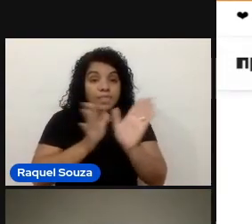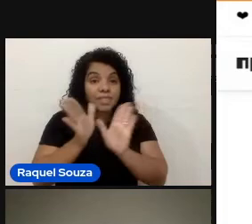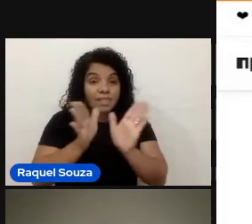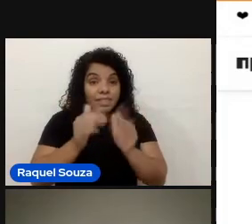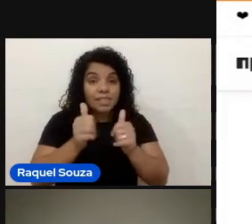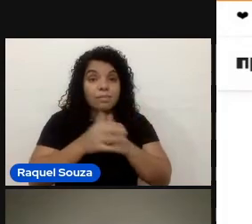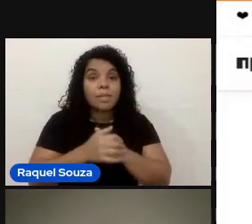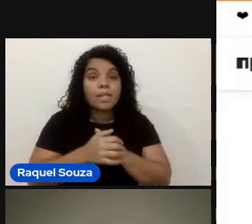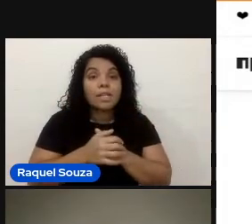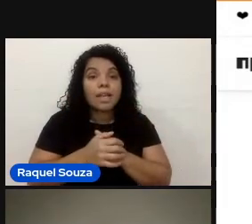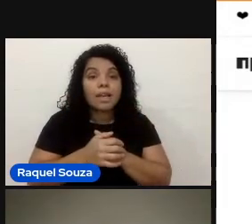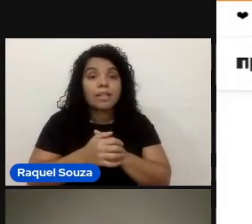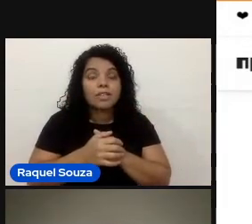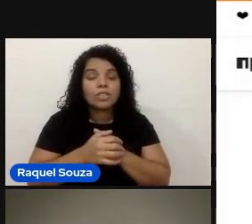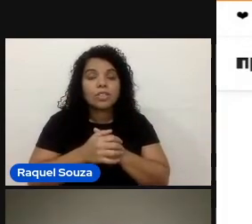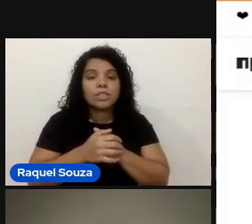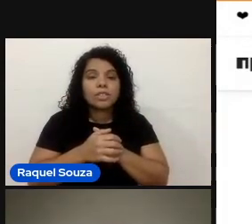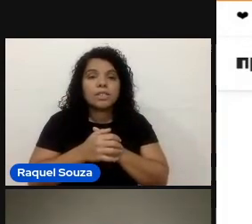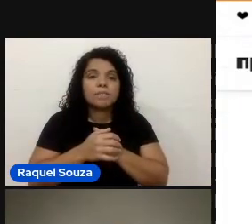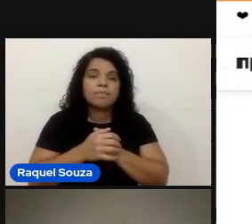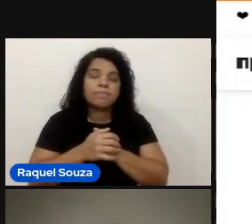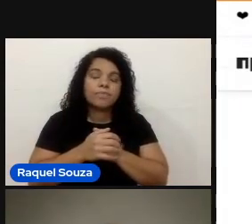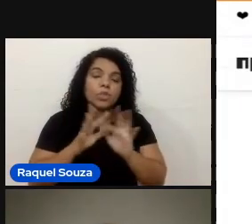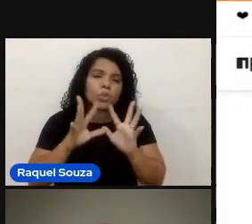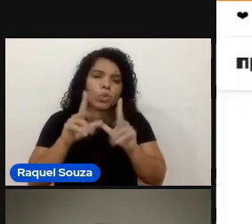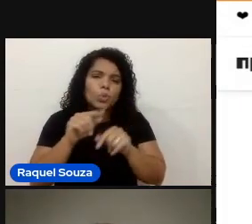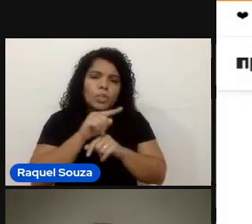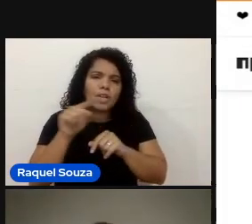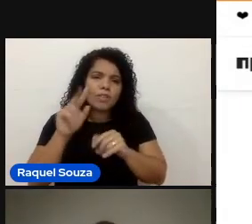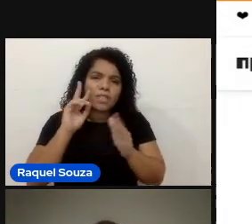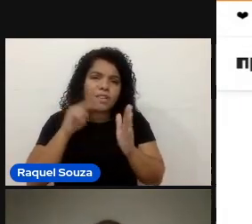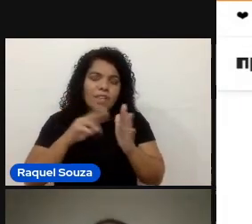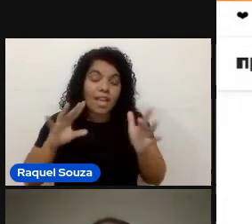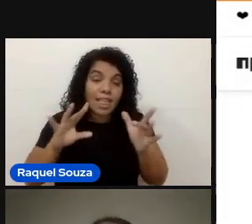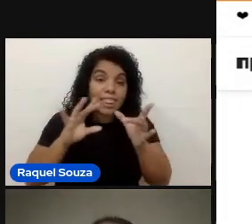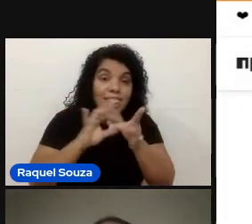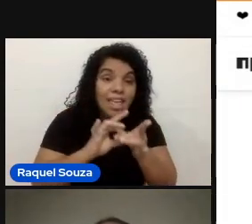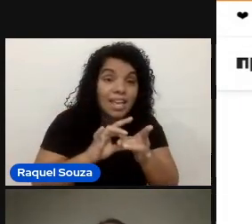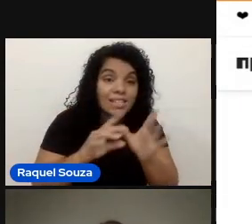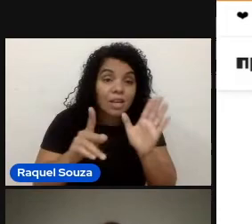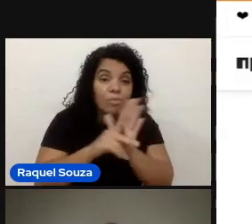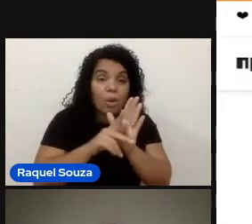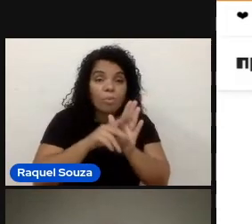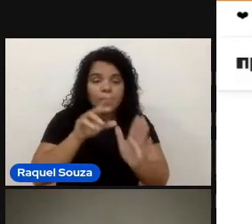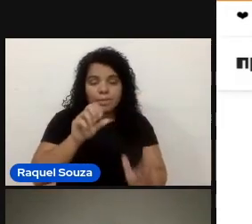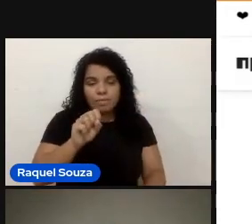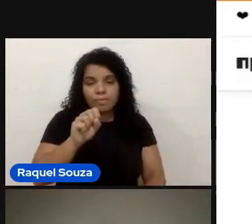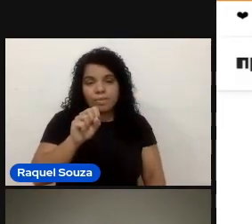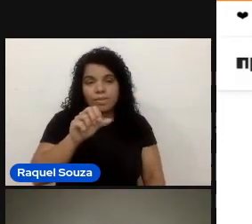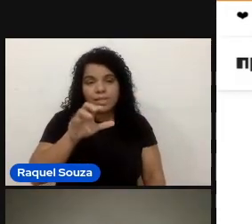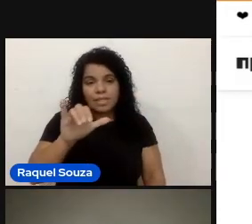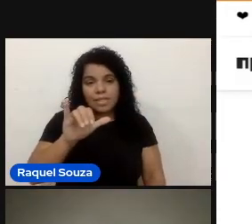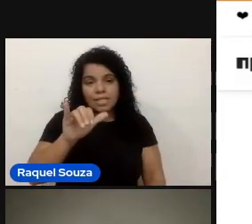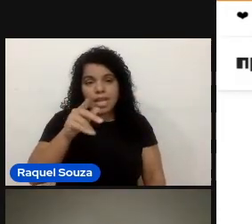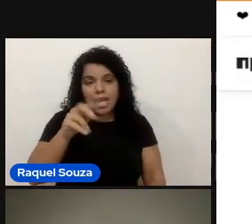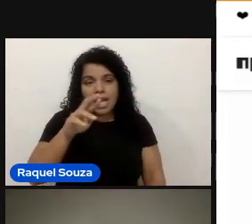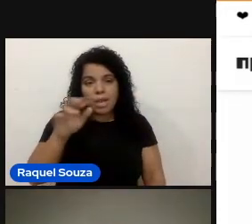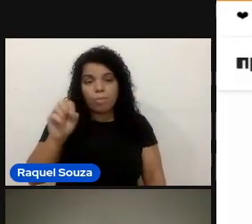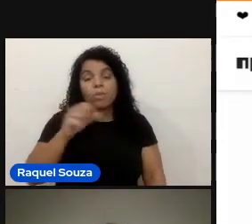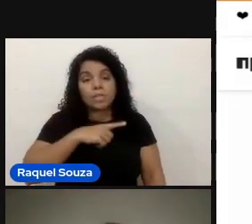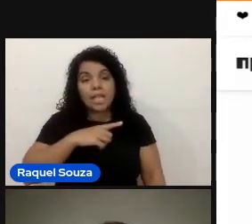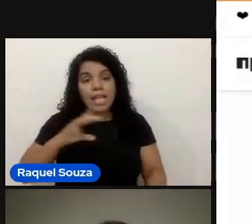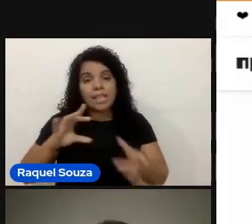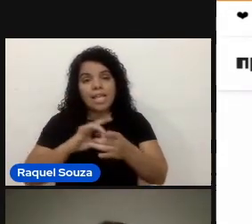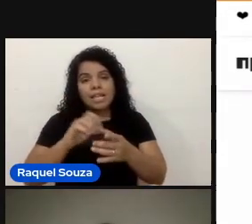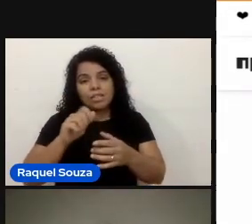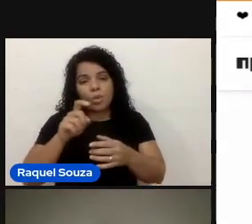e tudo que você for ver assim, de integração, por exemplo, o próprio Cypress tem uma integração com X, o